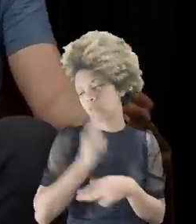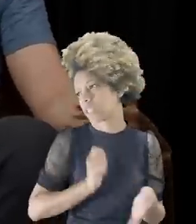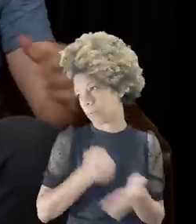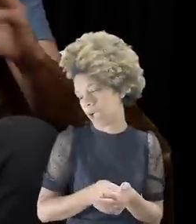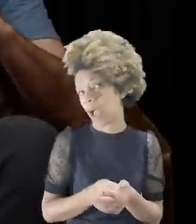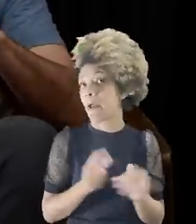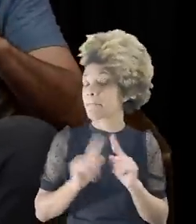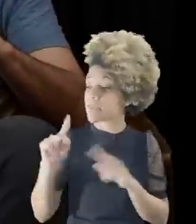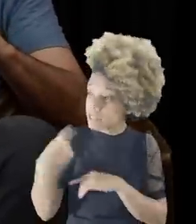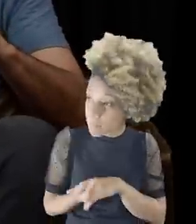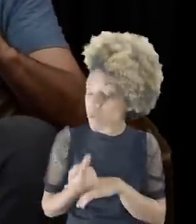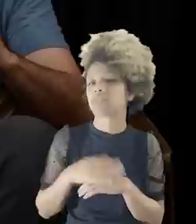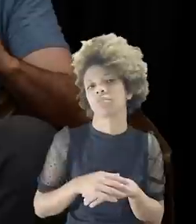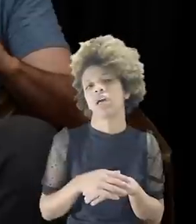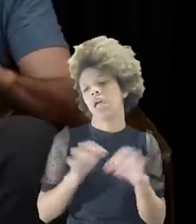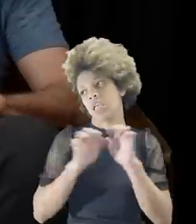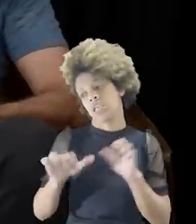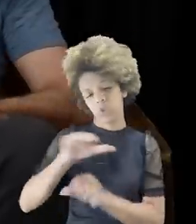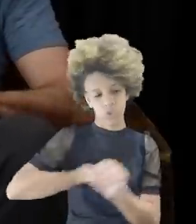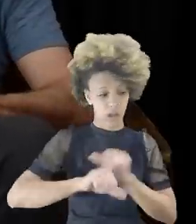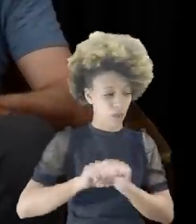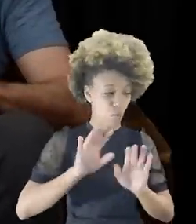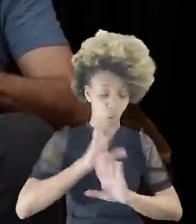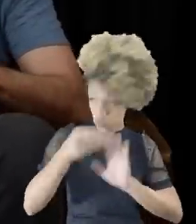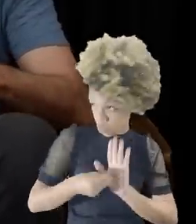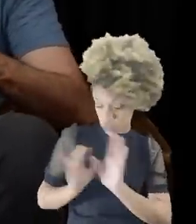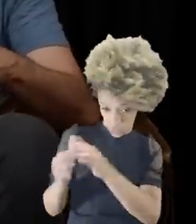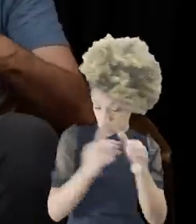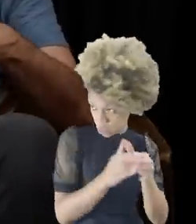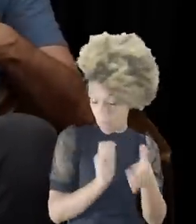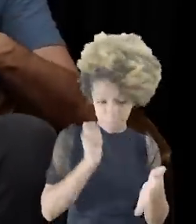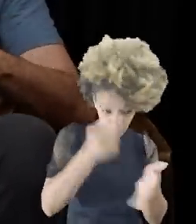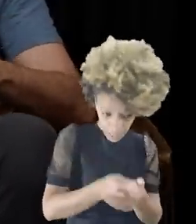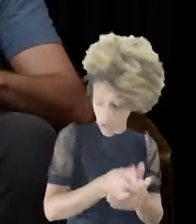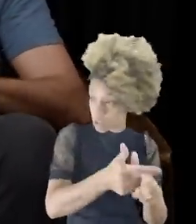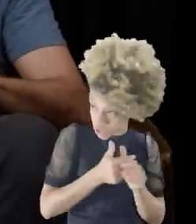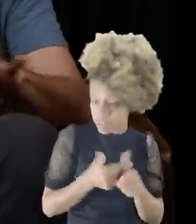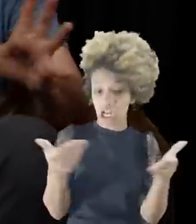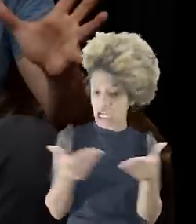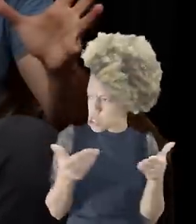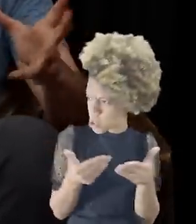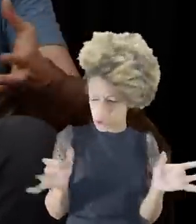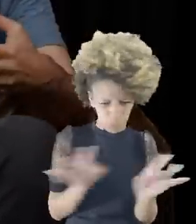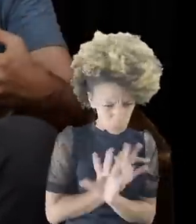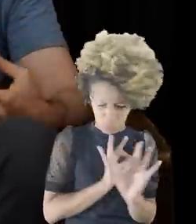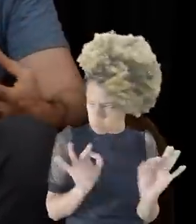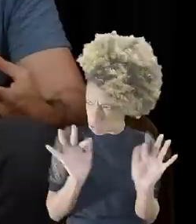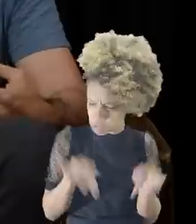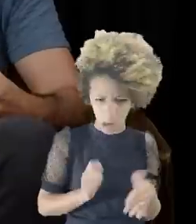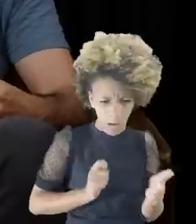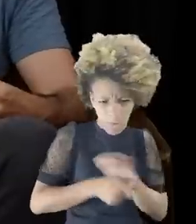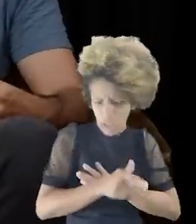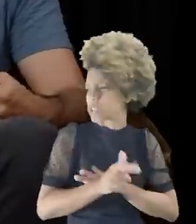conseguiram Honrar e tal mas depois reestruturarão toda toda a equipe pagaram as dívidas hoje tá tudo justinho tá